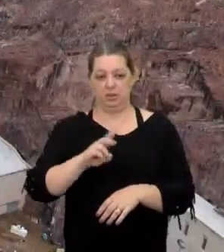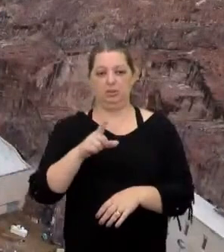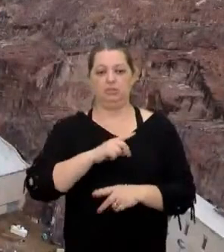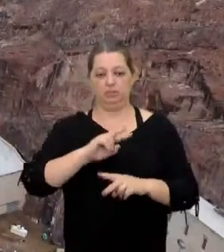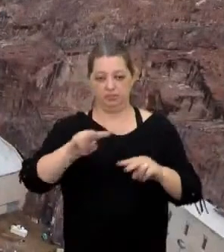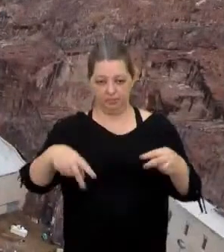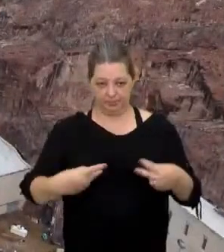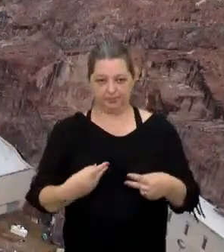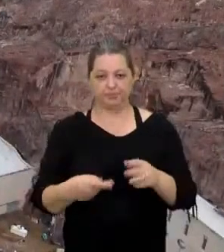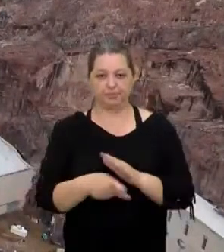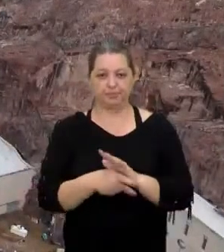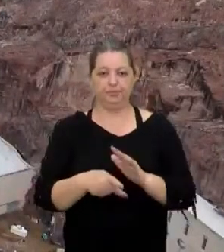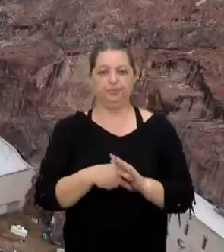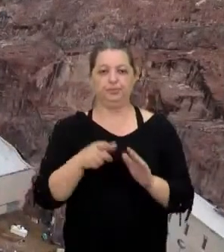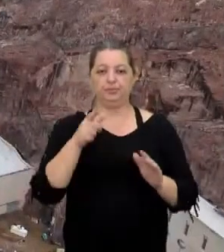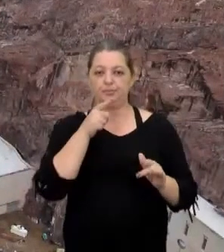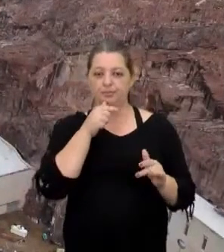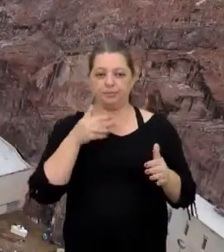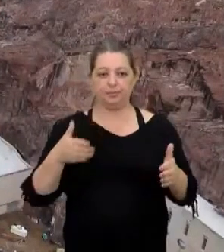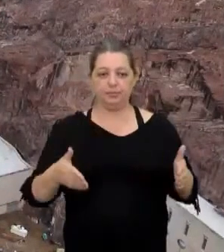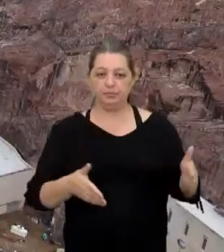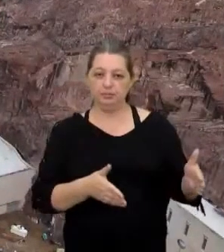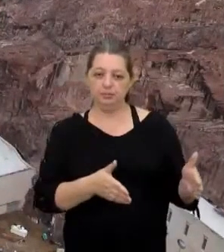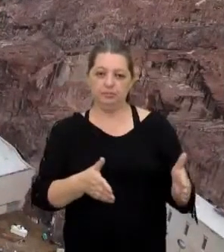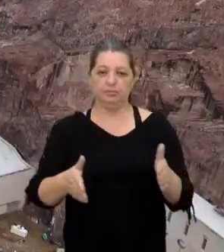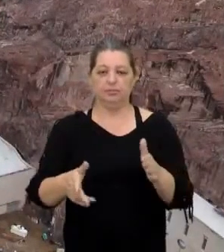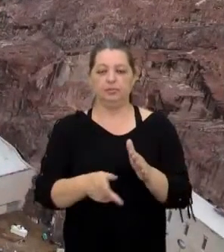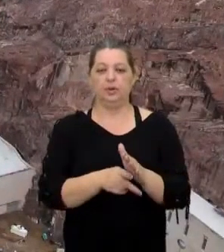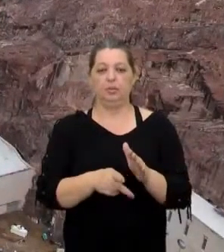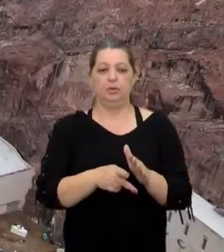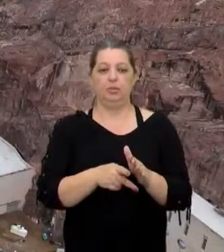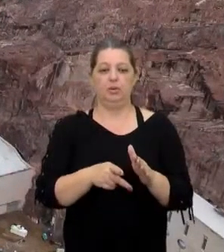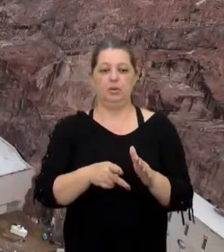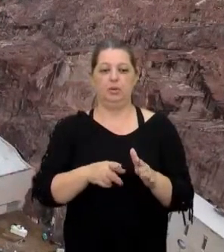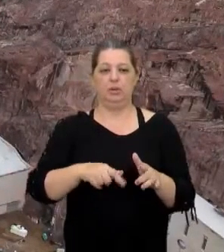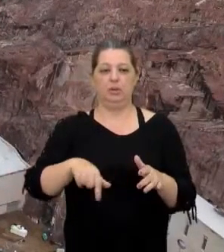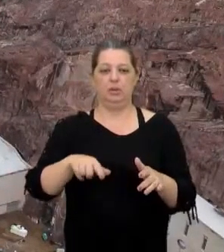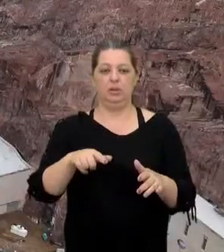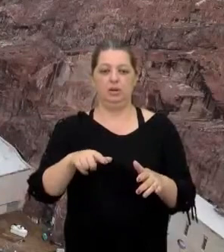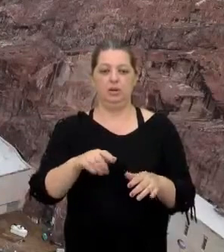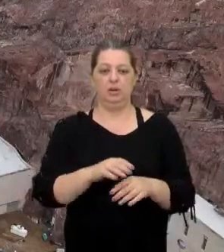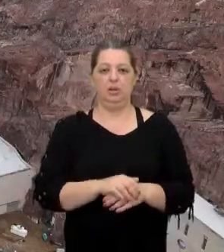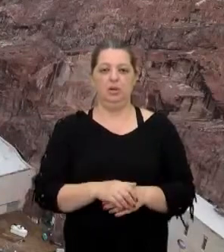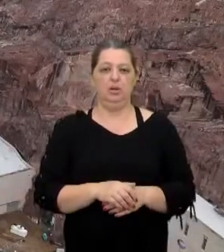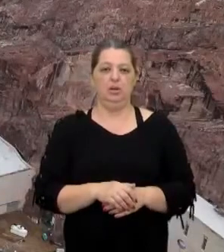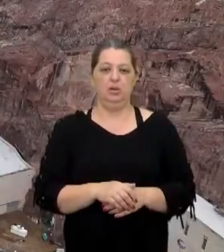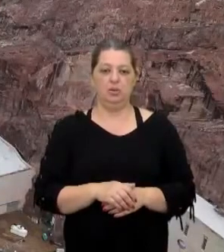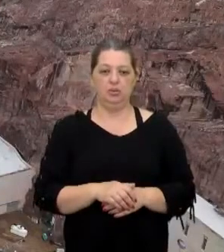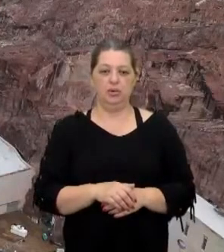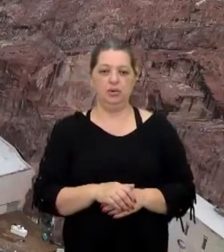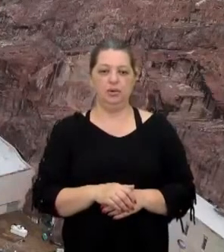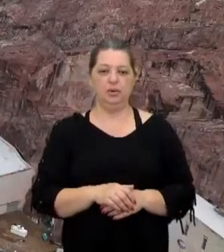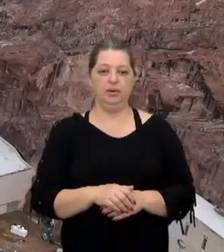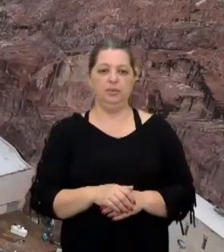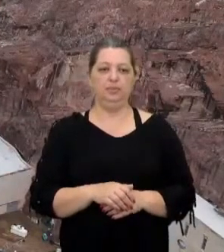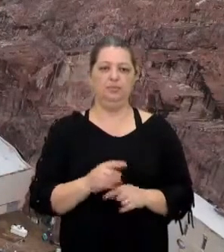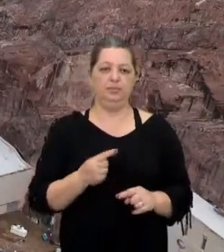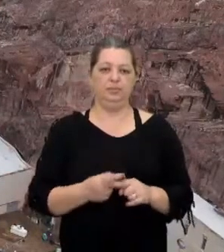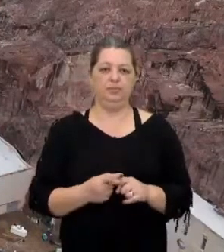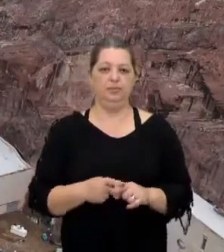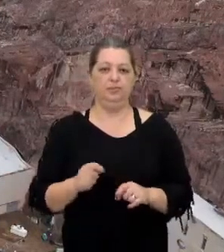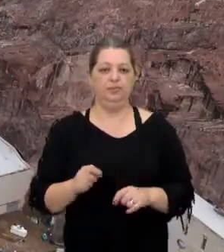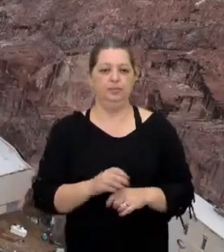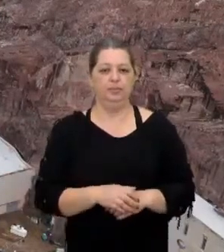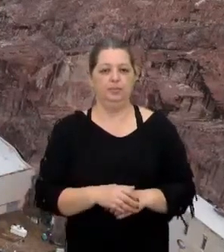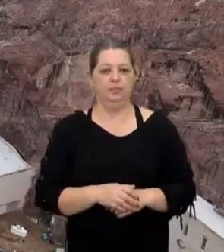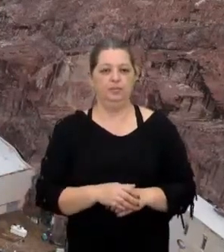a represa de Hanover, né? Que fica, desculpa, a represa de Hanover. Vou lá me se deslocar para lá, através